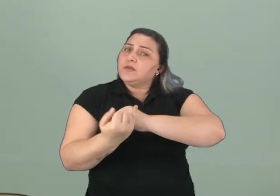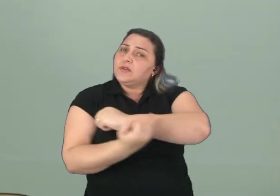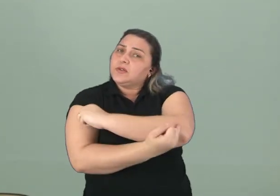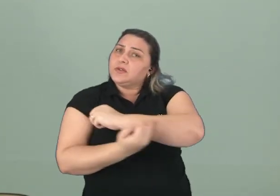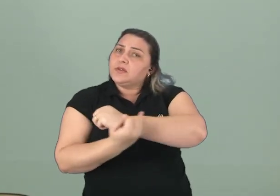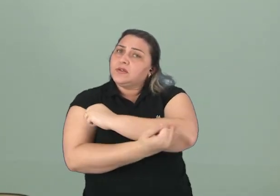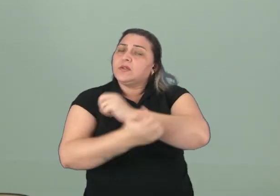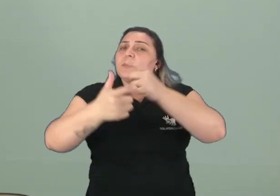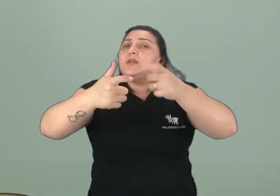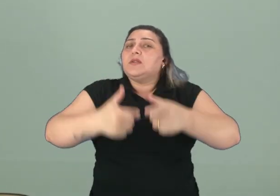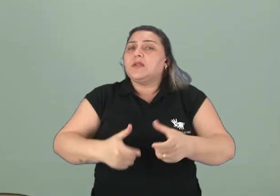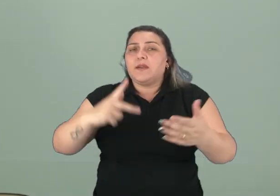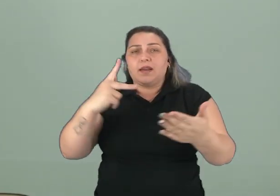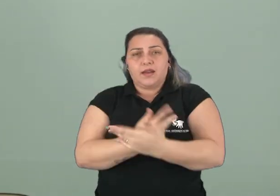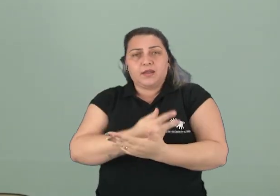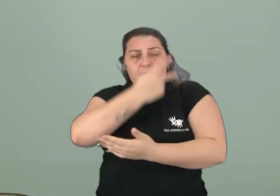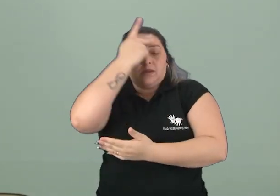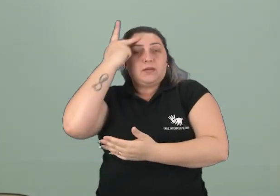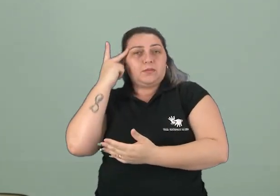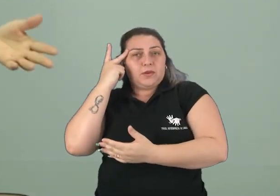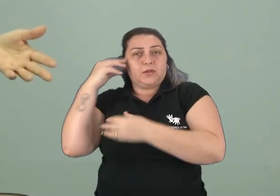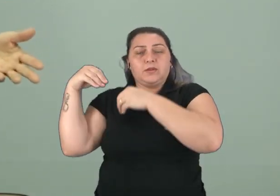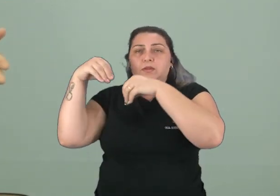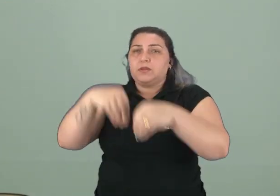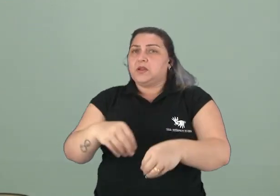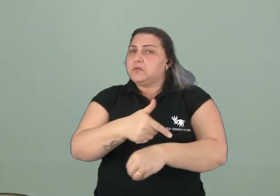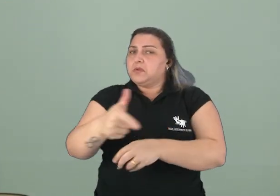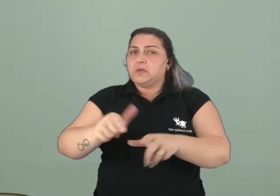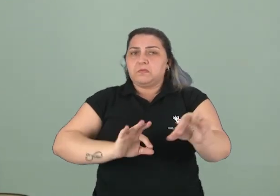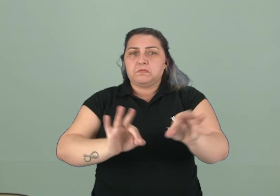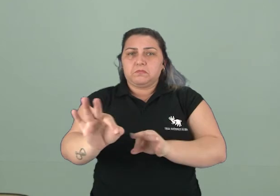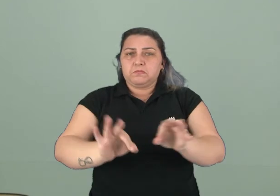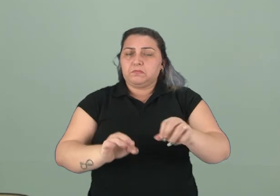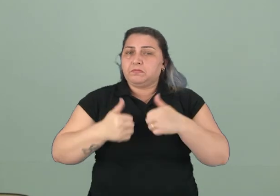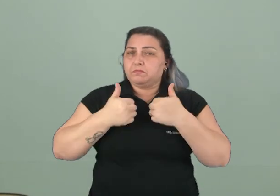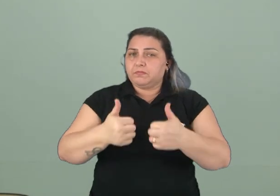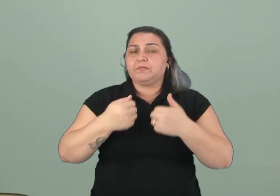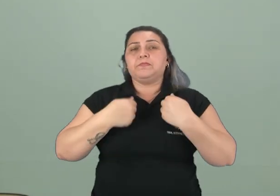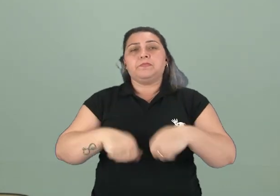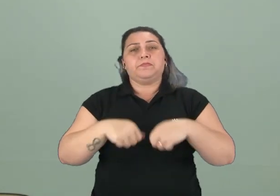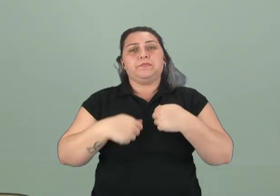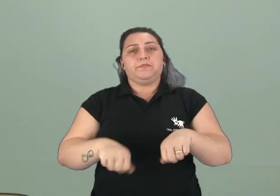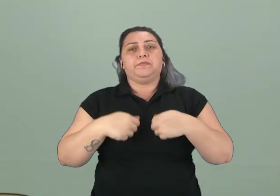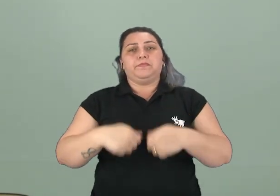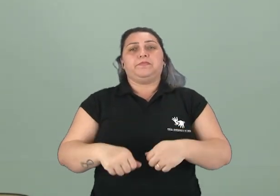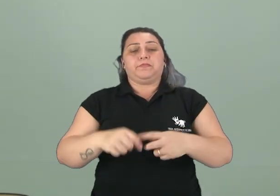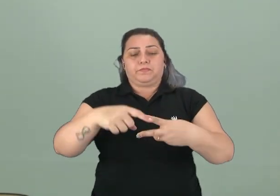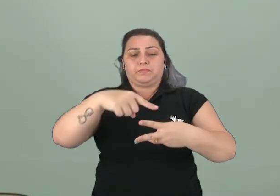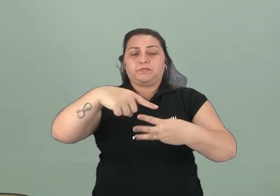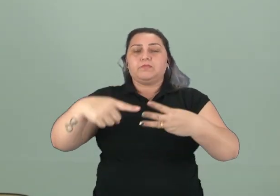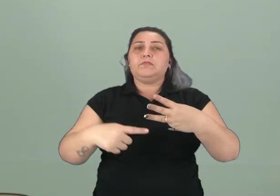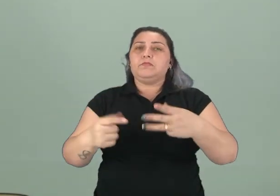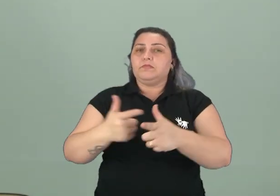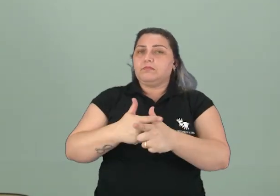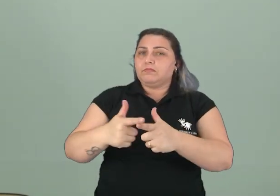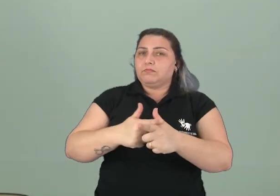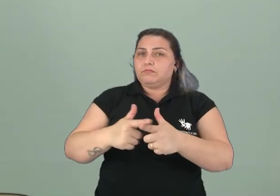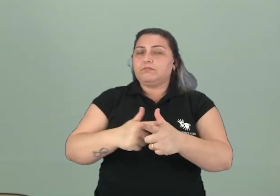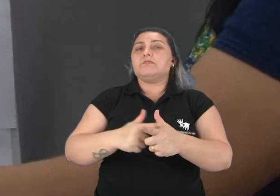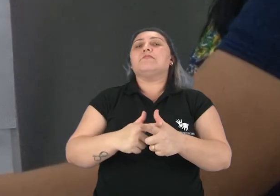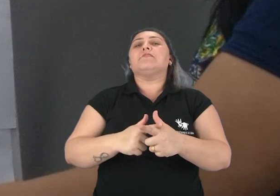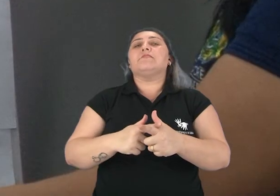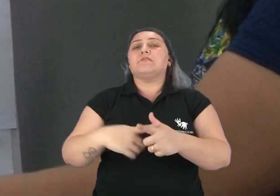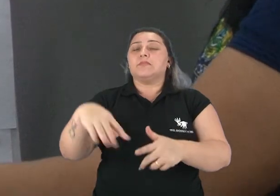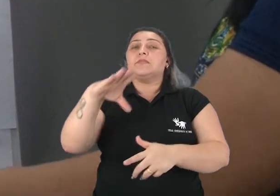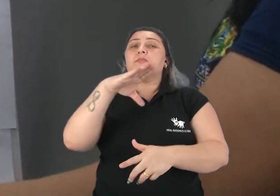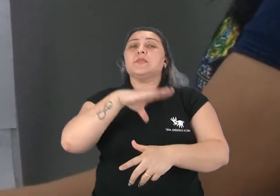infraestrutura e ocupação irregular, porque as pessoas vêm e não tem uma organização, tá? E precisa ter. Então esses três problemas aqui são problemas